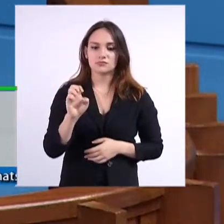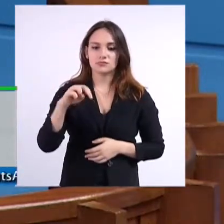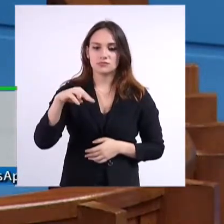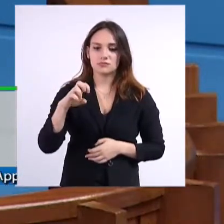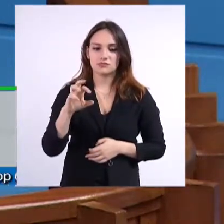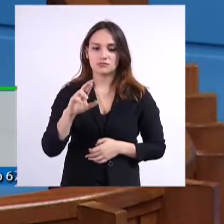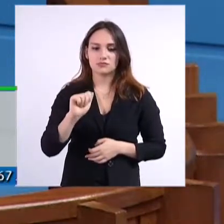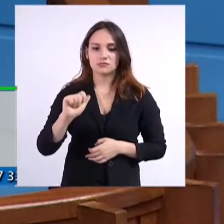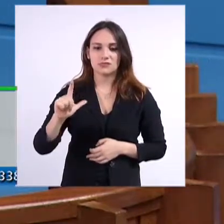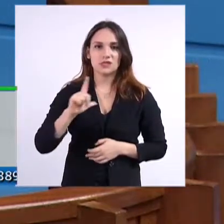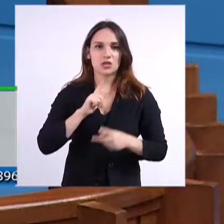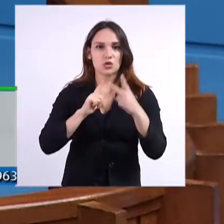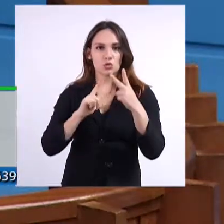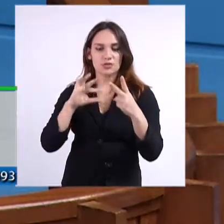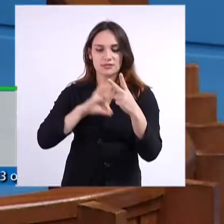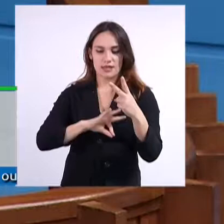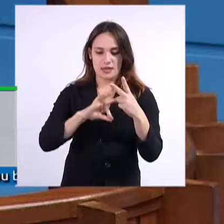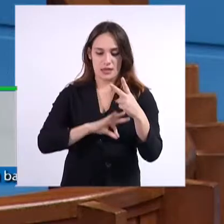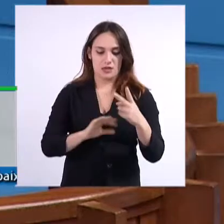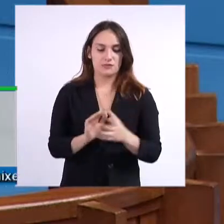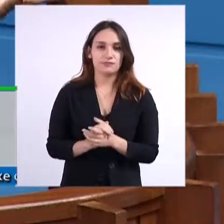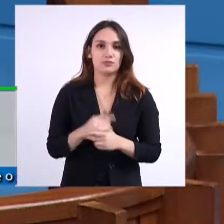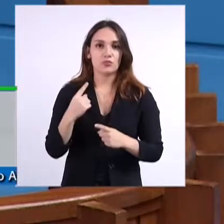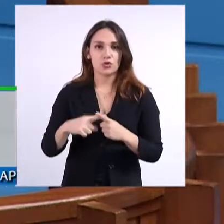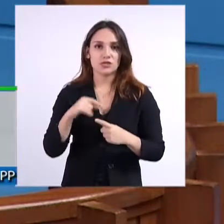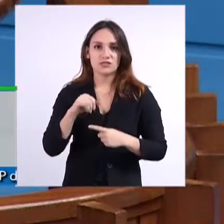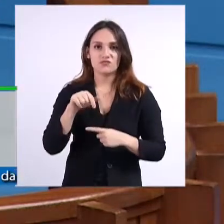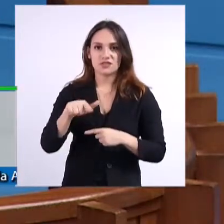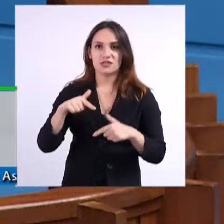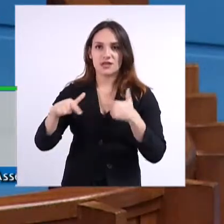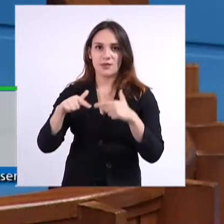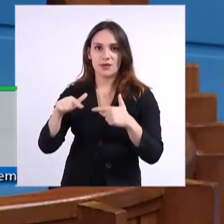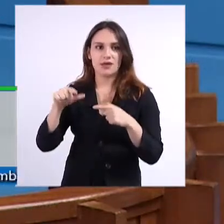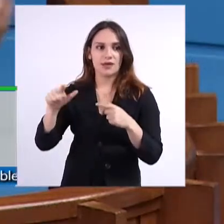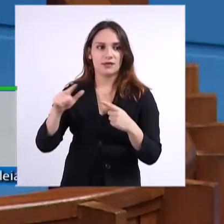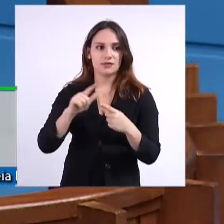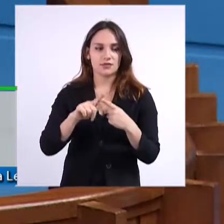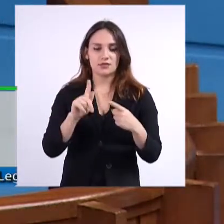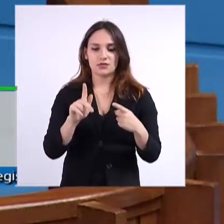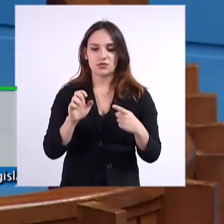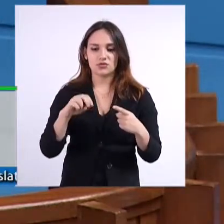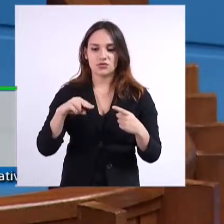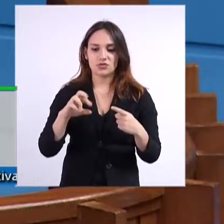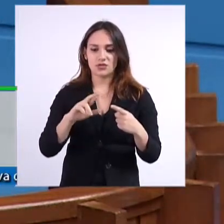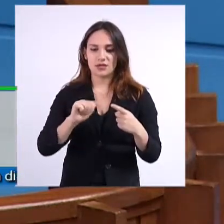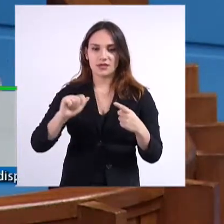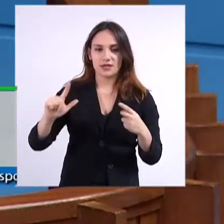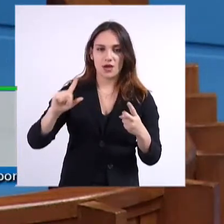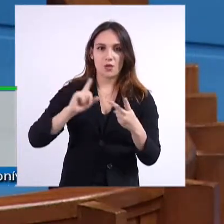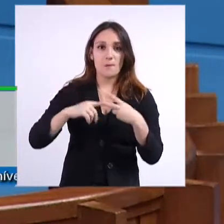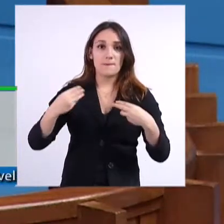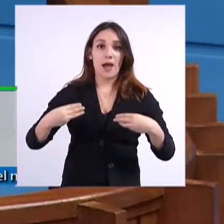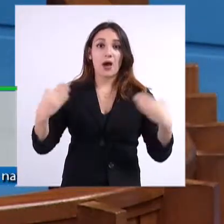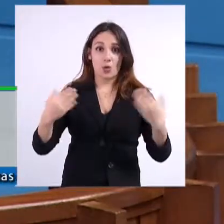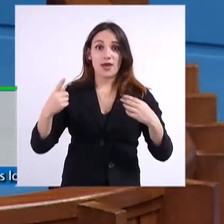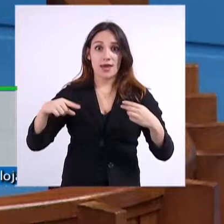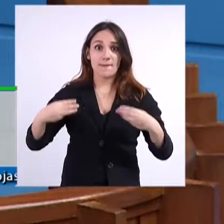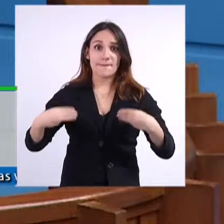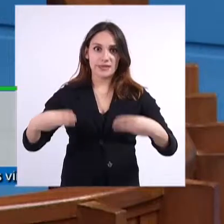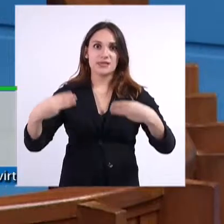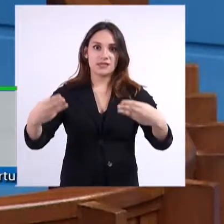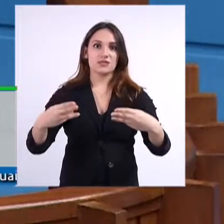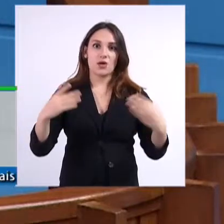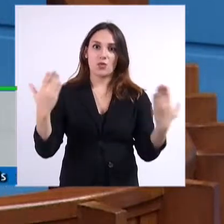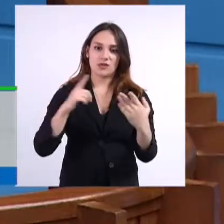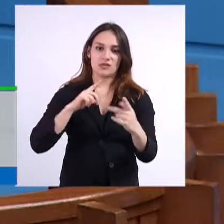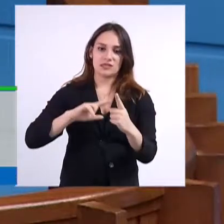duplo, que o general que tem um salário bom, de ministro dobra, vai dobrar o salário. Eu acho que eles deveriam